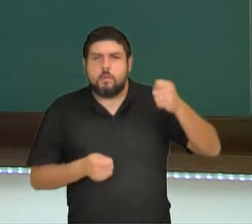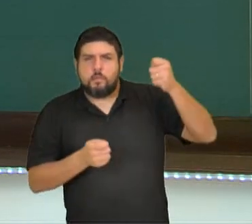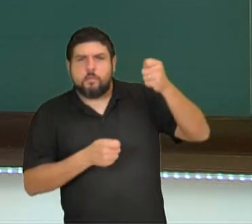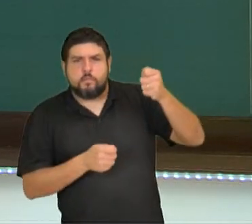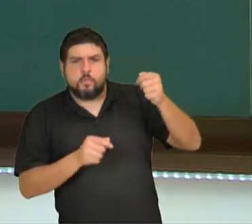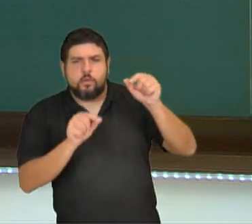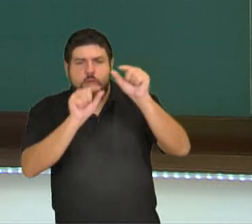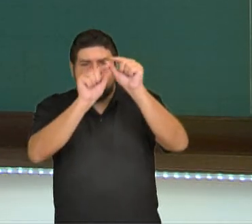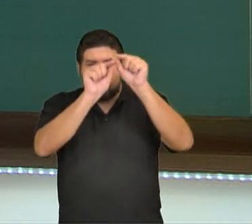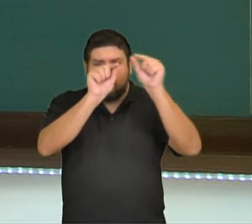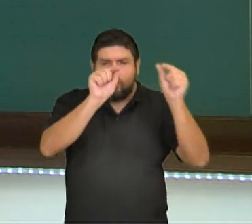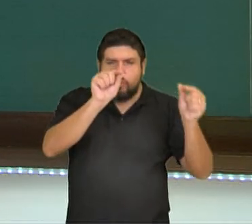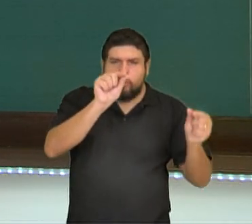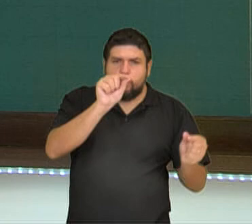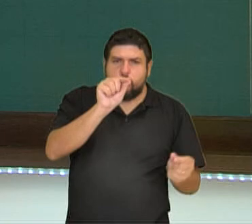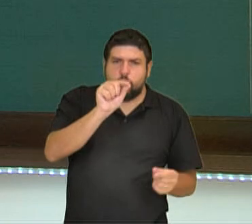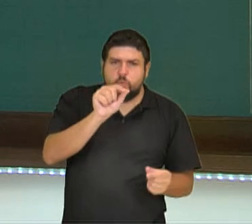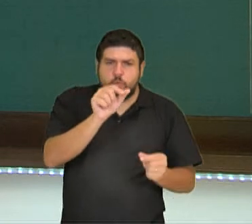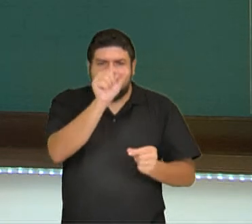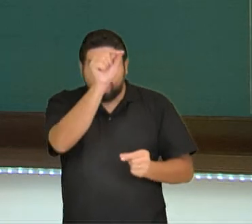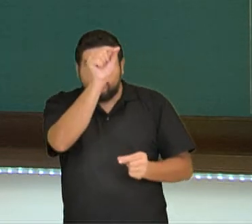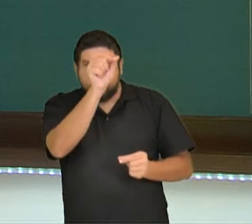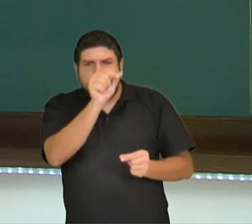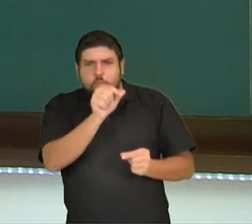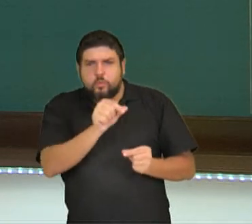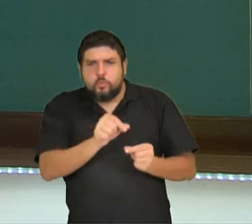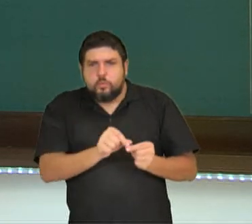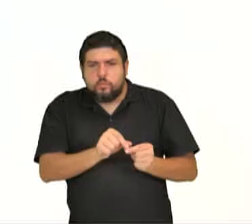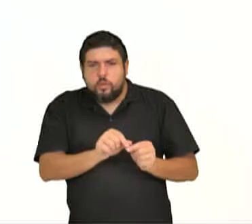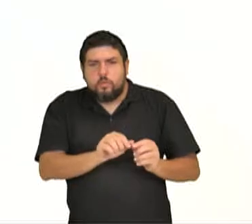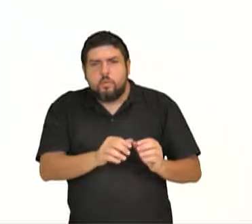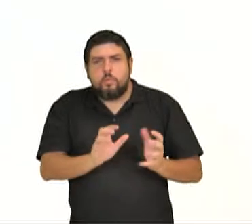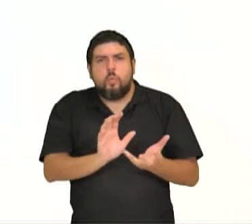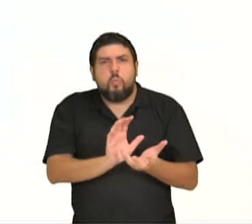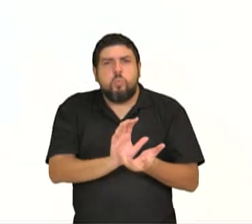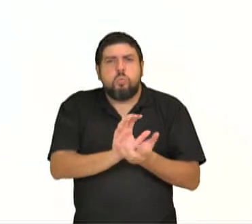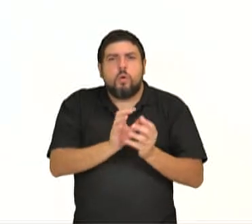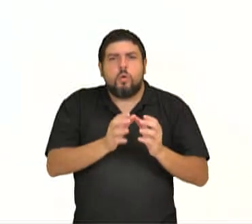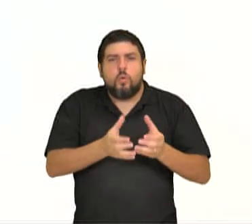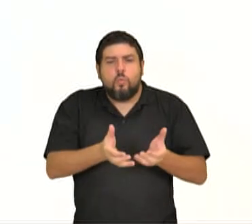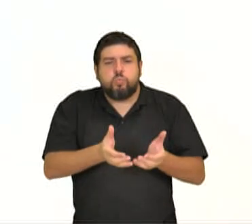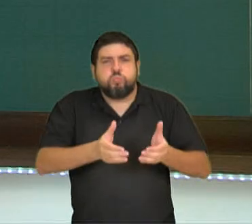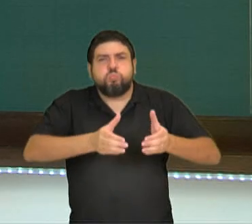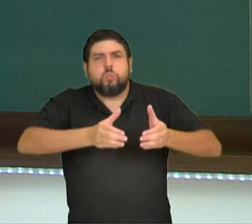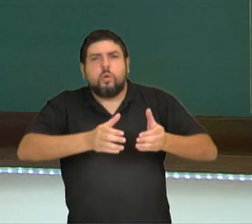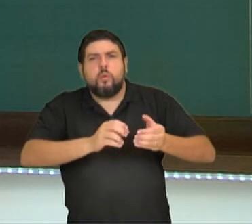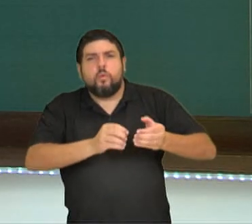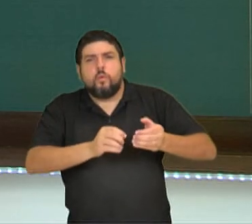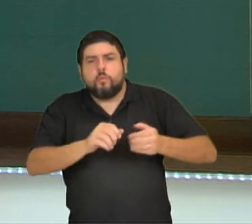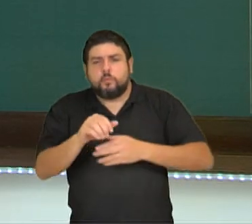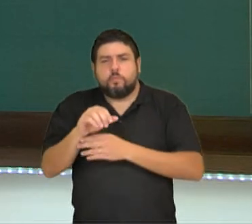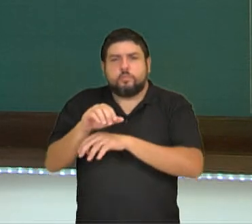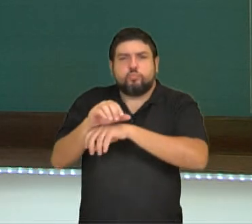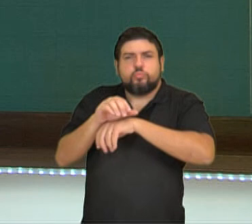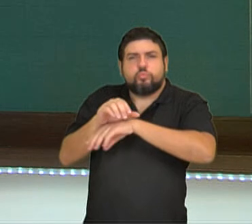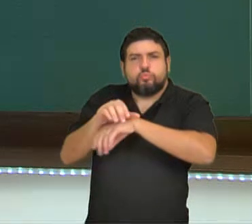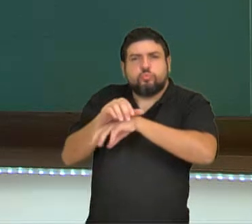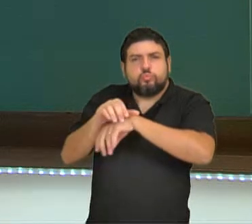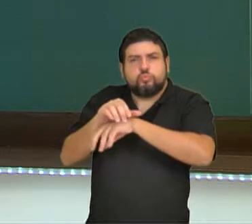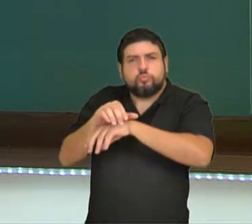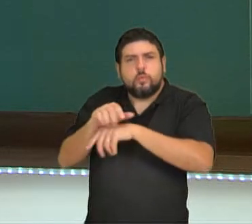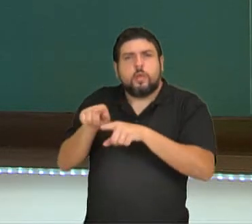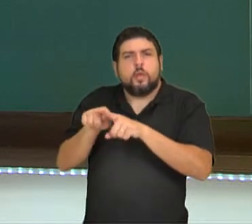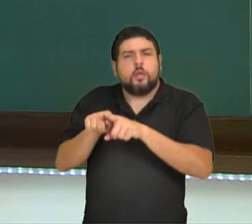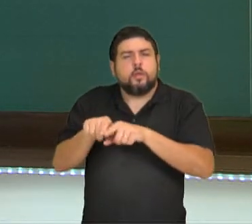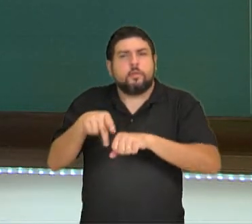pela cabaça, pela baqueta, pelo cachixi, o dobrão ou a pedra, né, no lugar do dobrão. E